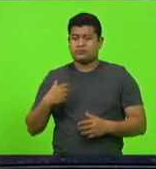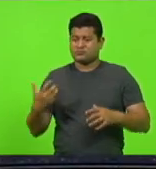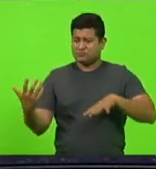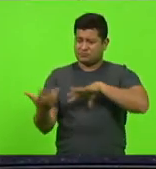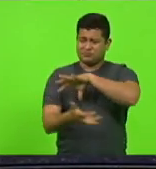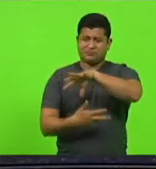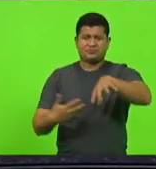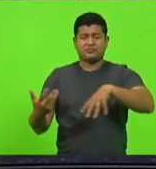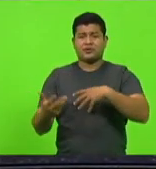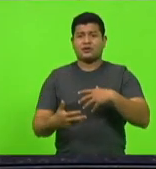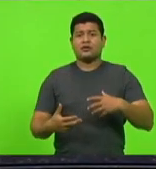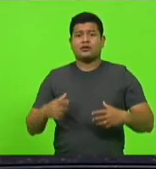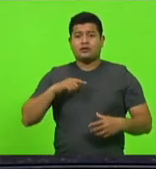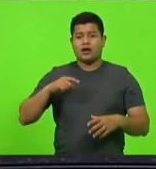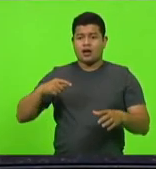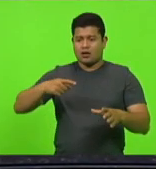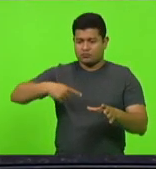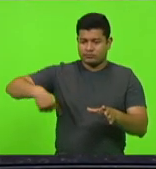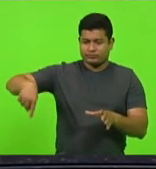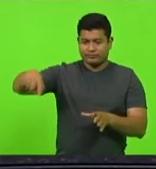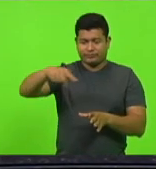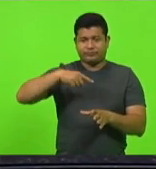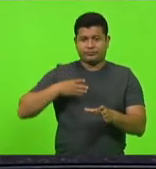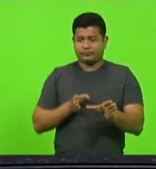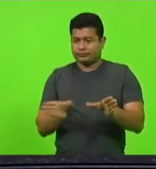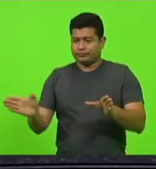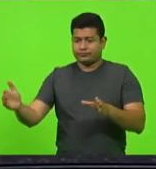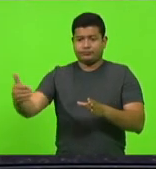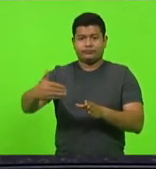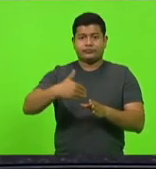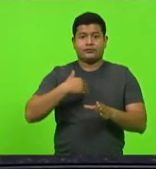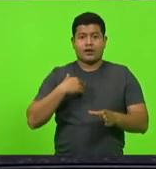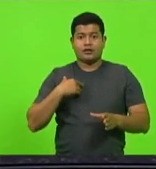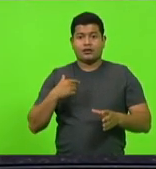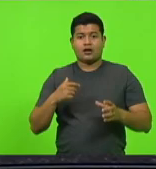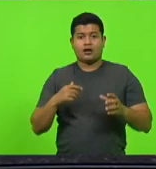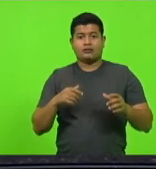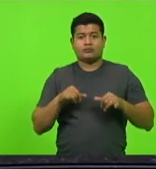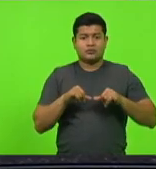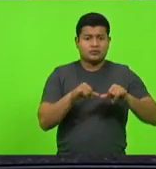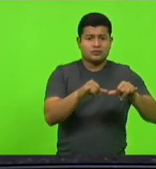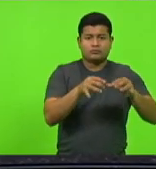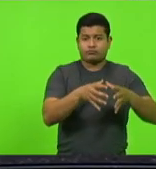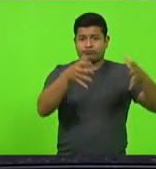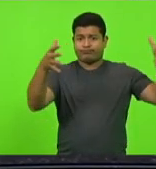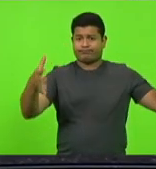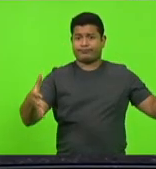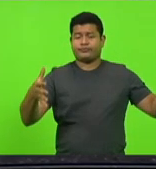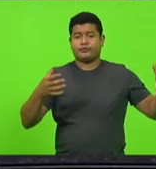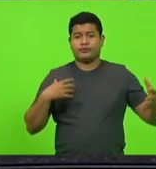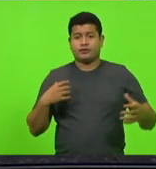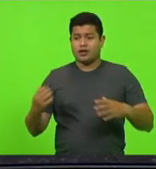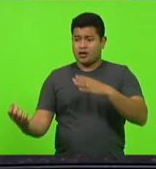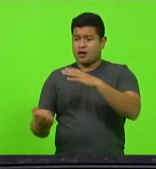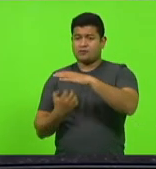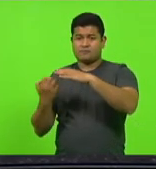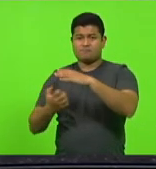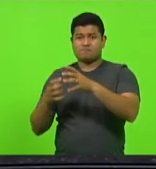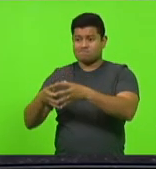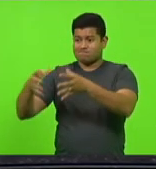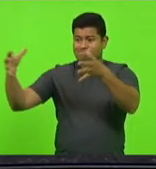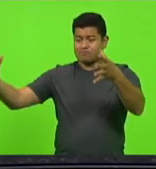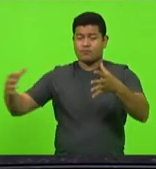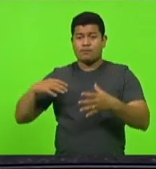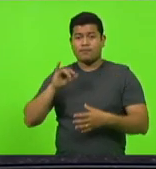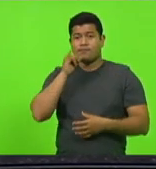existe uma rotatória, tem hoje atacadões, tem empresas muito grandes ali, só que,